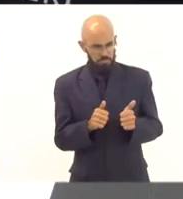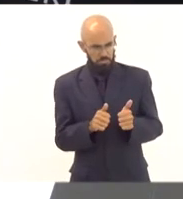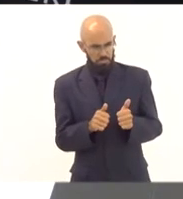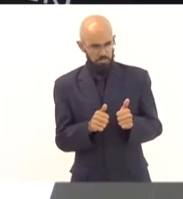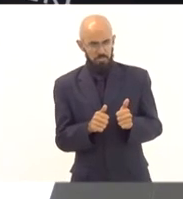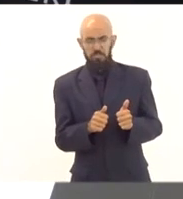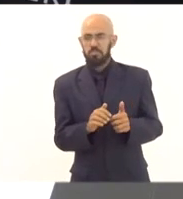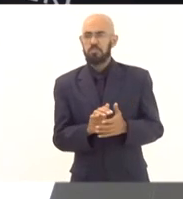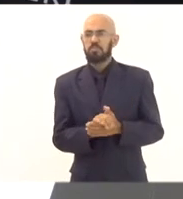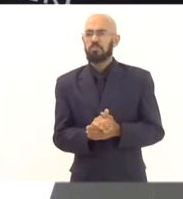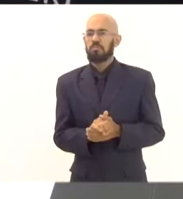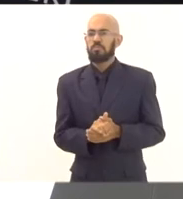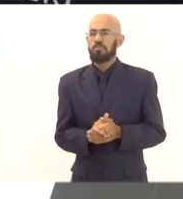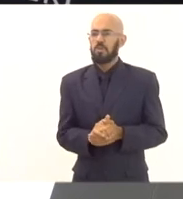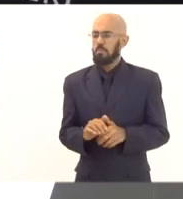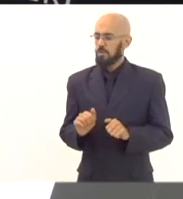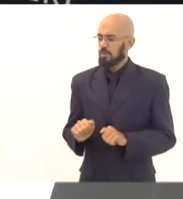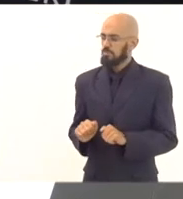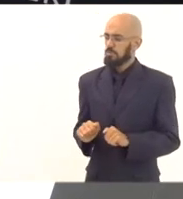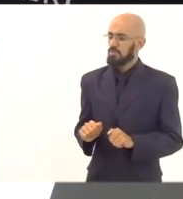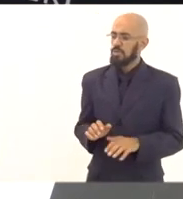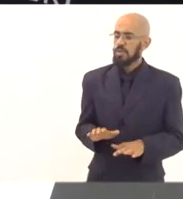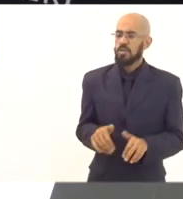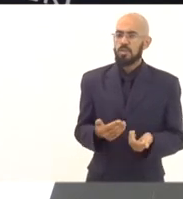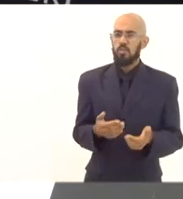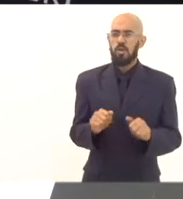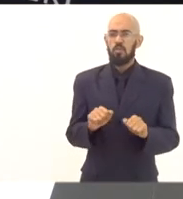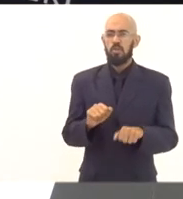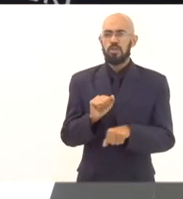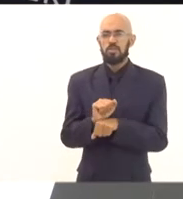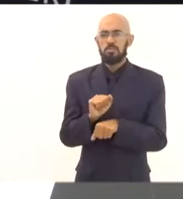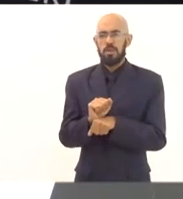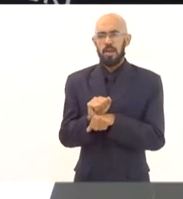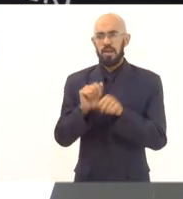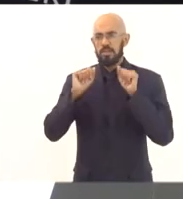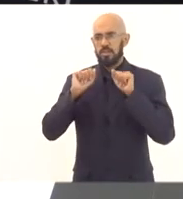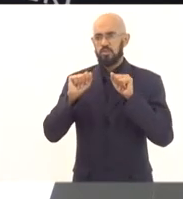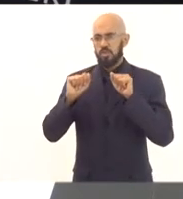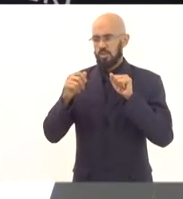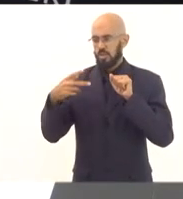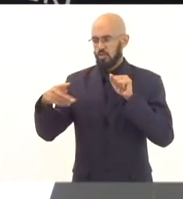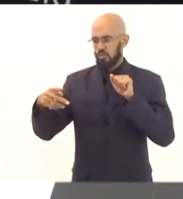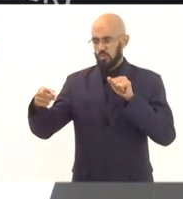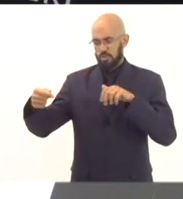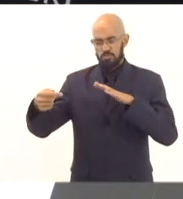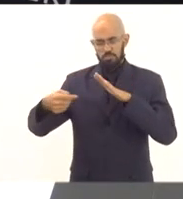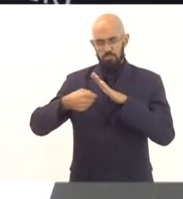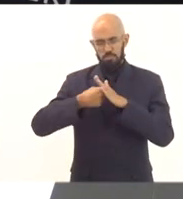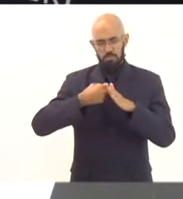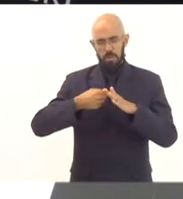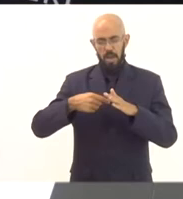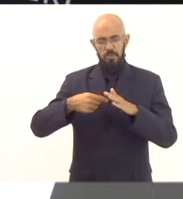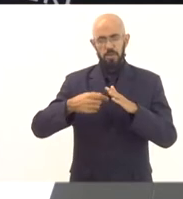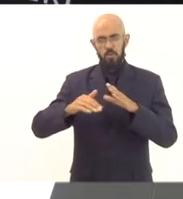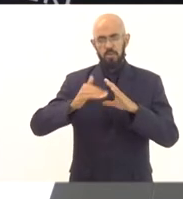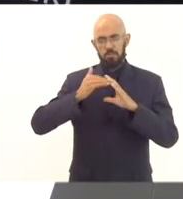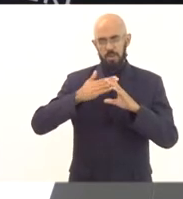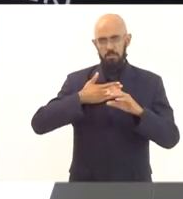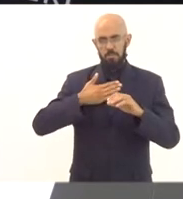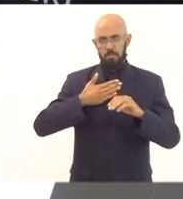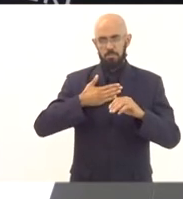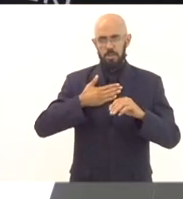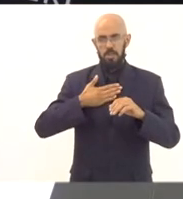gente então eu fico aguardando que a Assessoria dos Senhores e senhores Me mandem para presidência as perguntas né